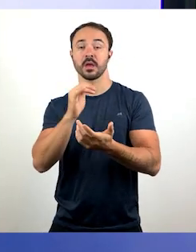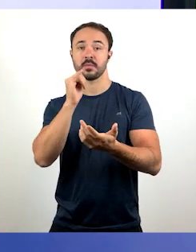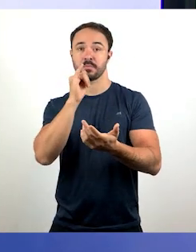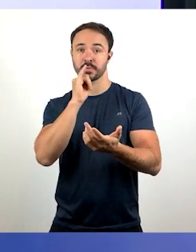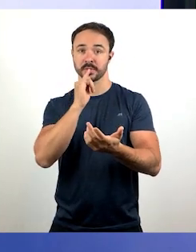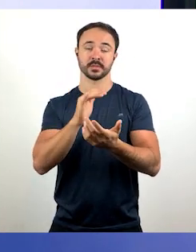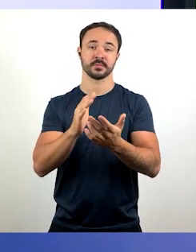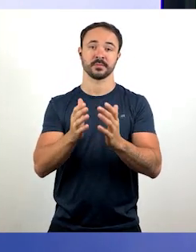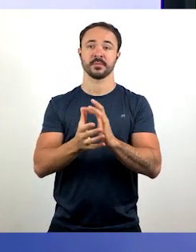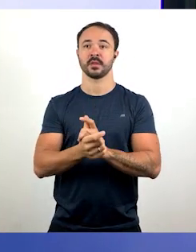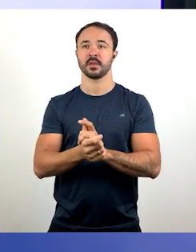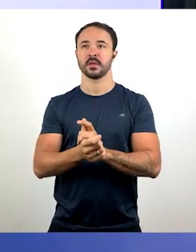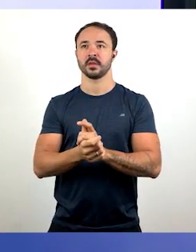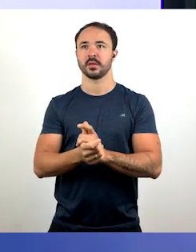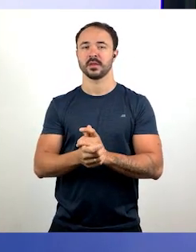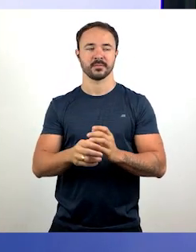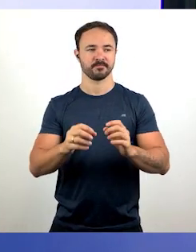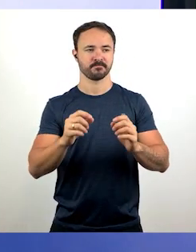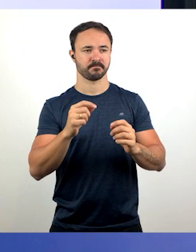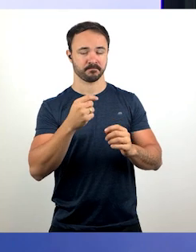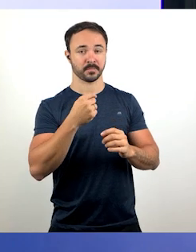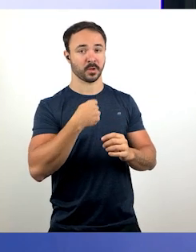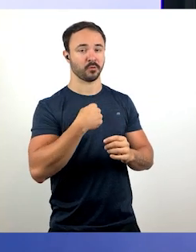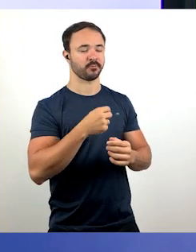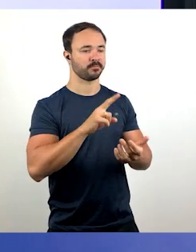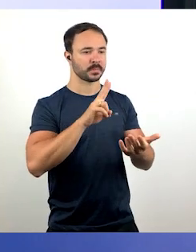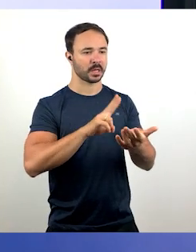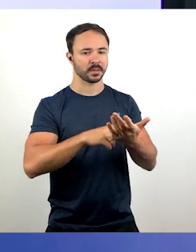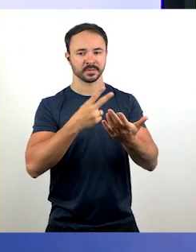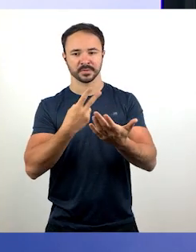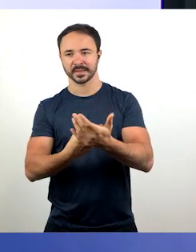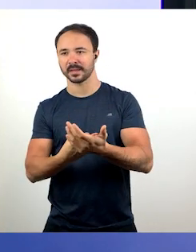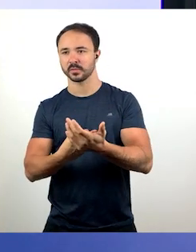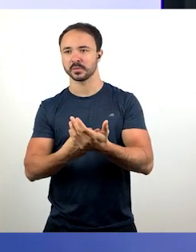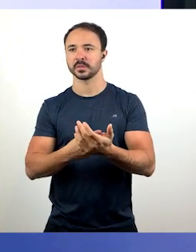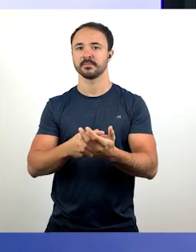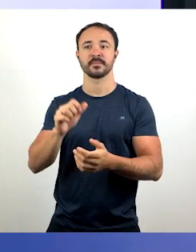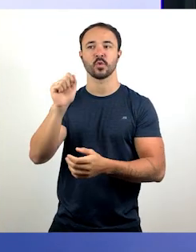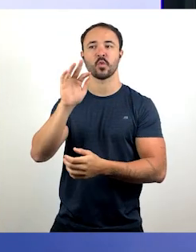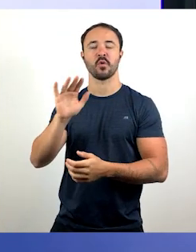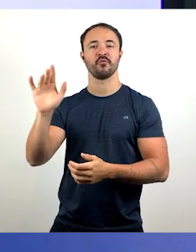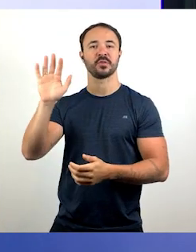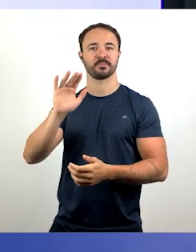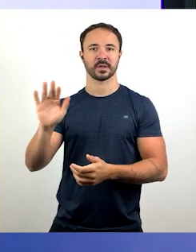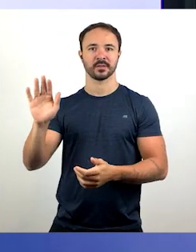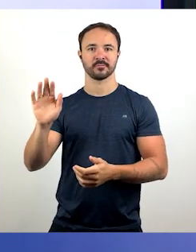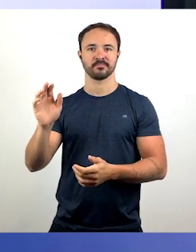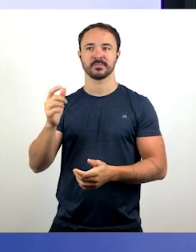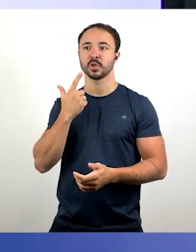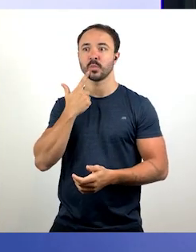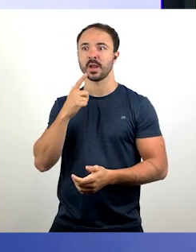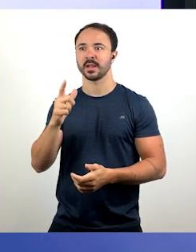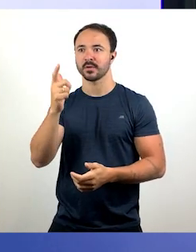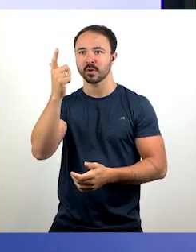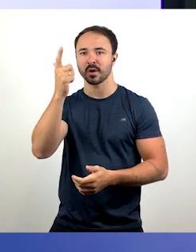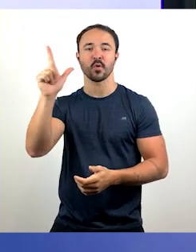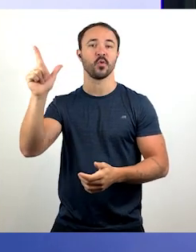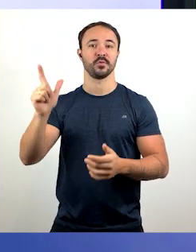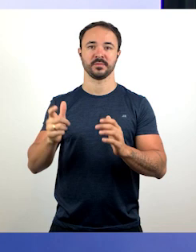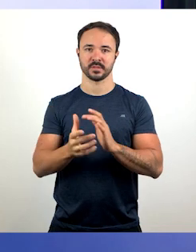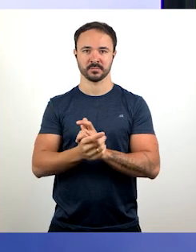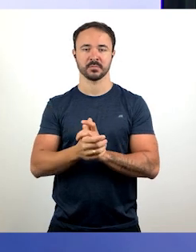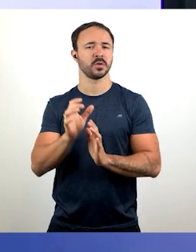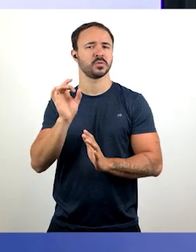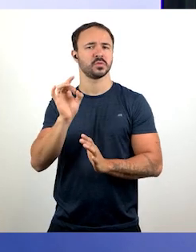que não apenas traduzir ou codificar o alfabeto em outra linguagem, quando nós temos